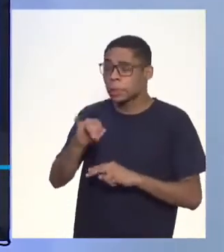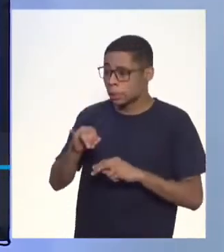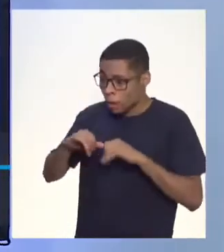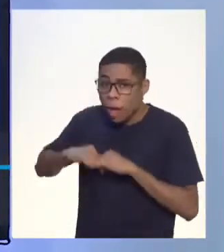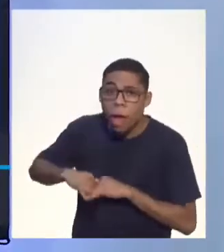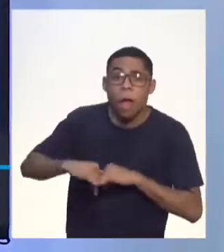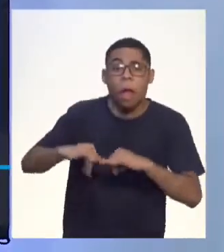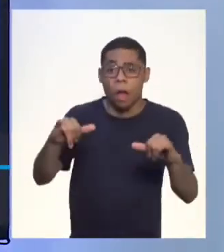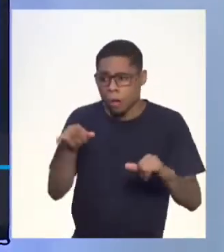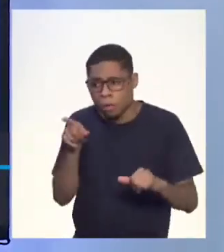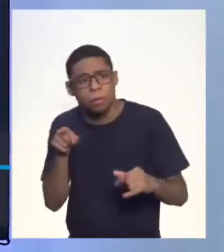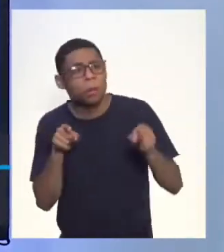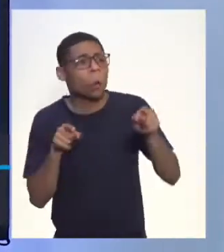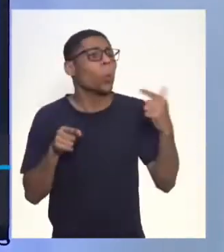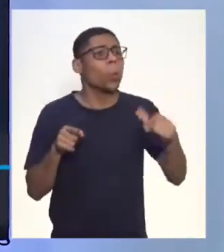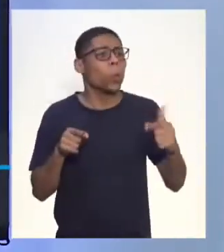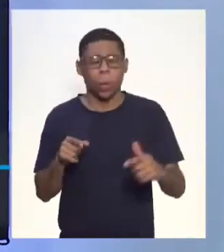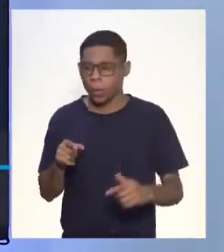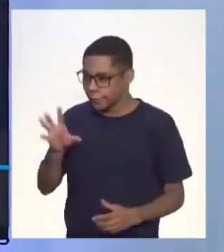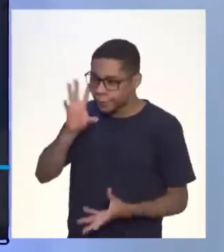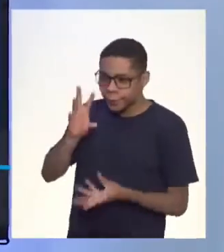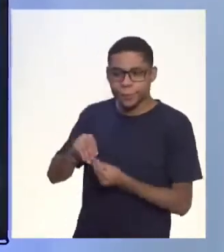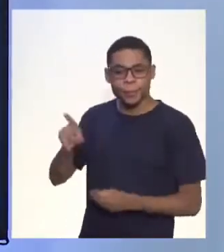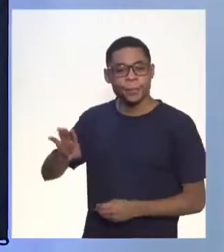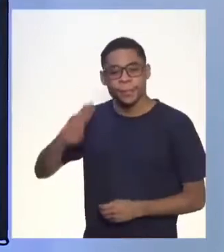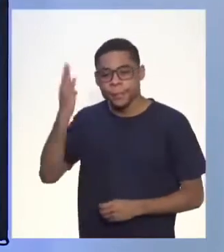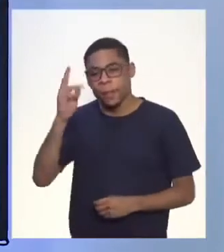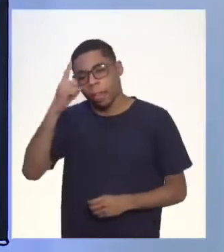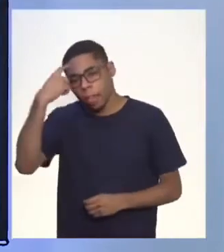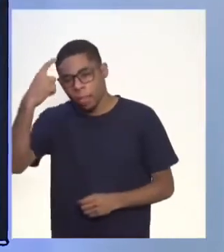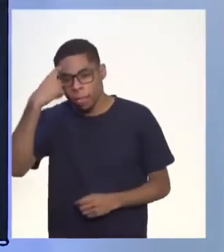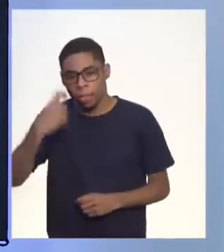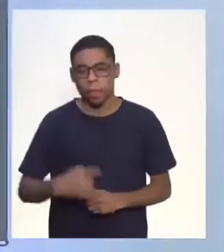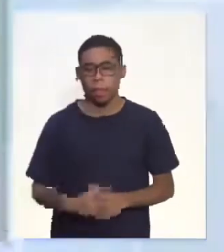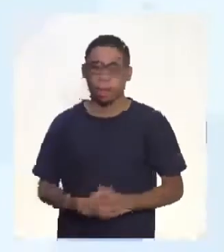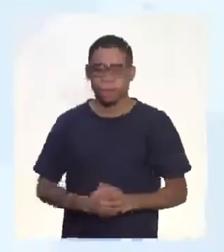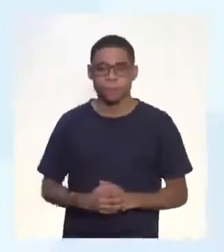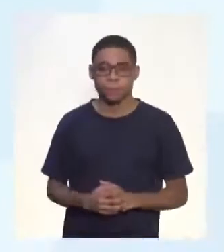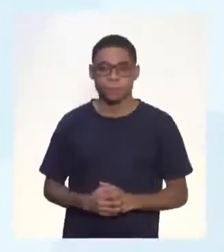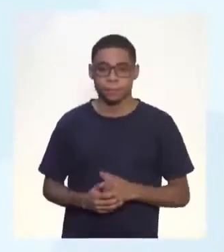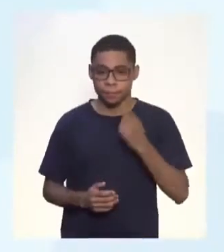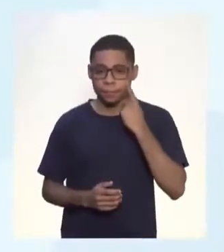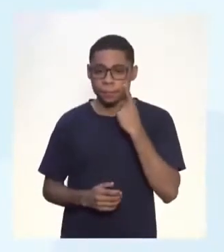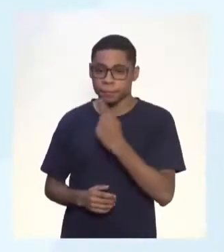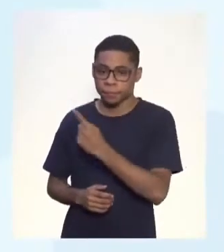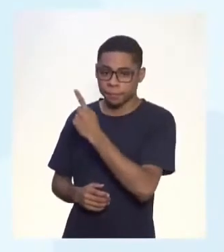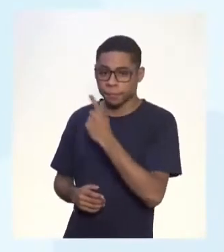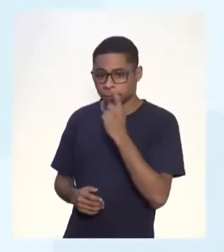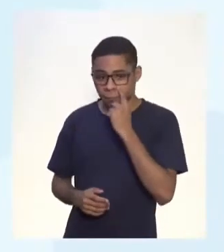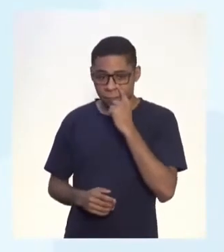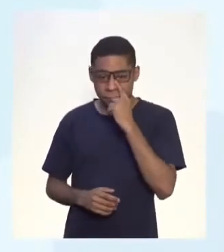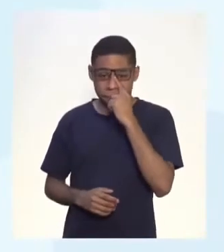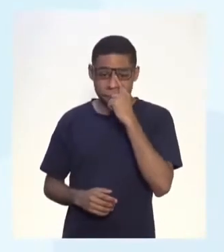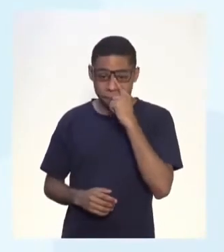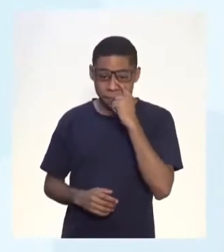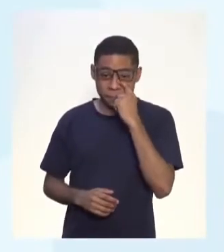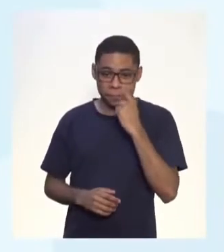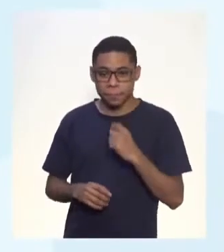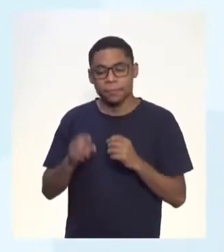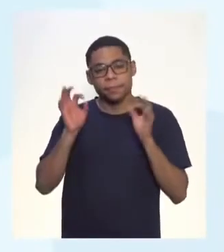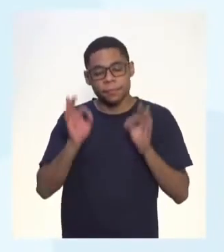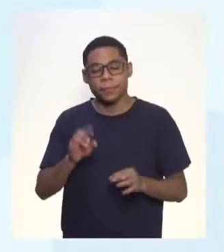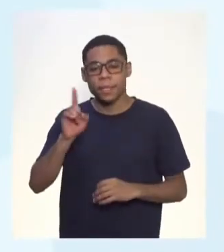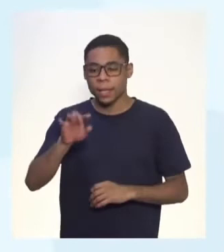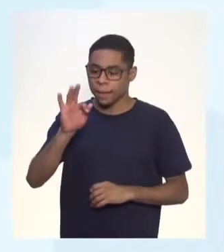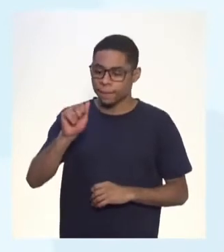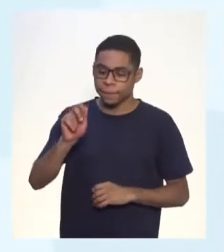sociais. Então, como sabemos, lá no site do governo diz para nós, isso é fake. Olha lá, é fake porque